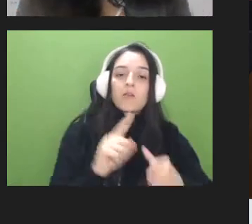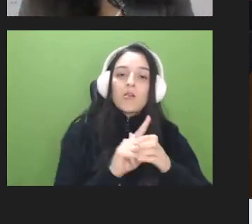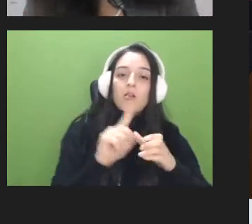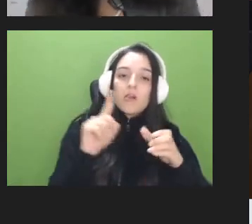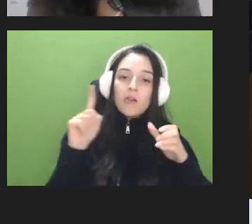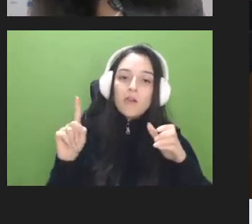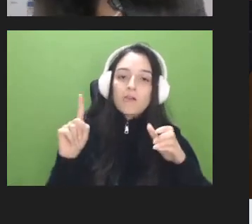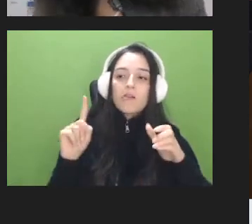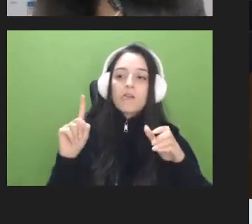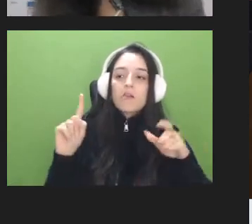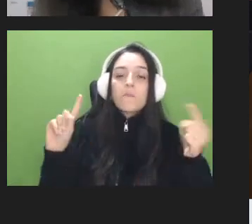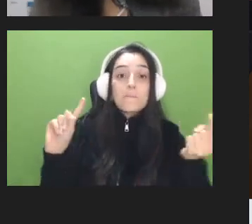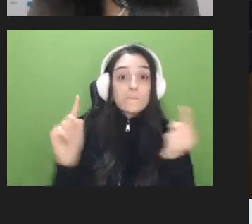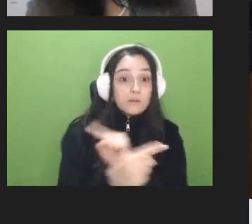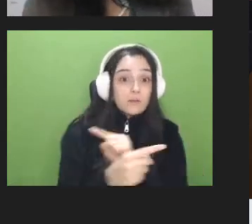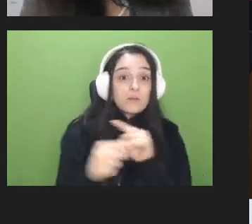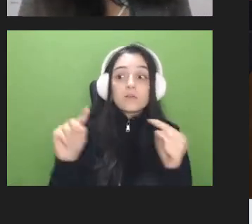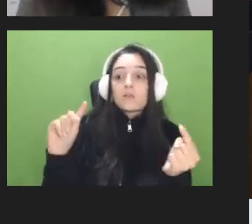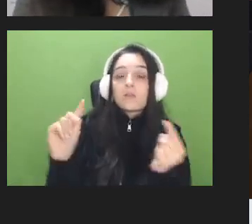de normalização.